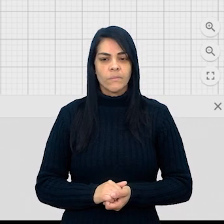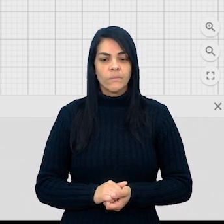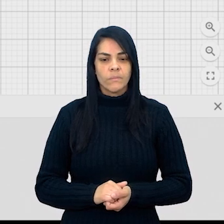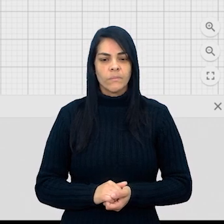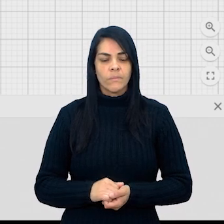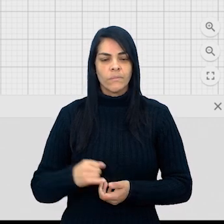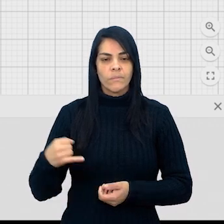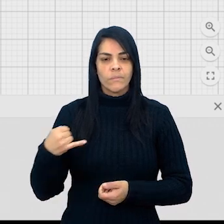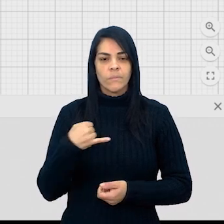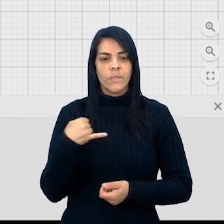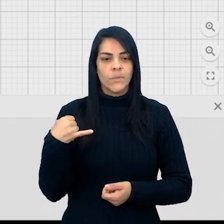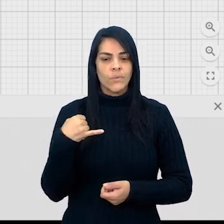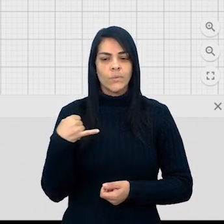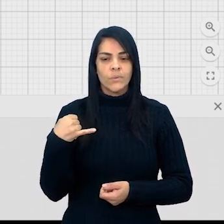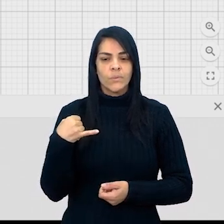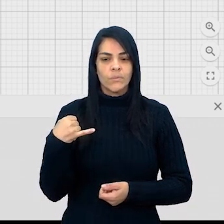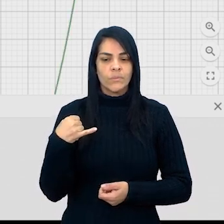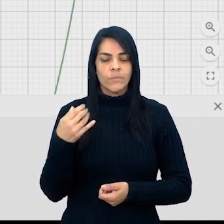menos